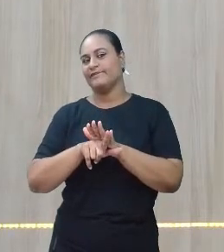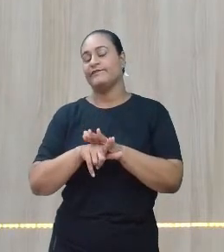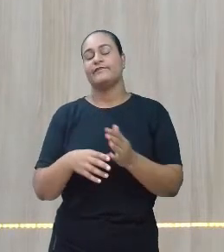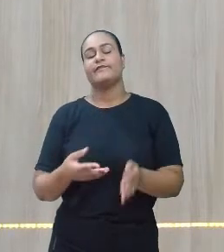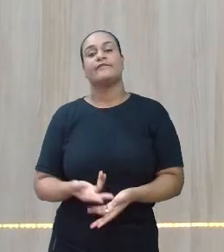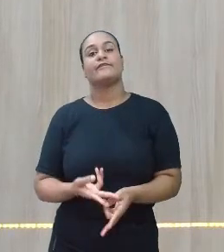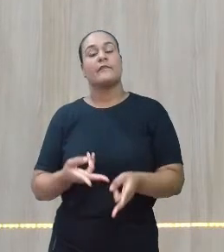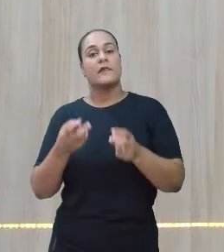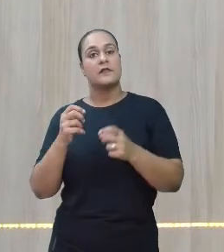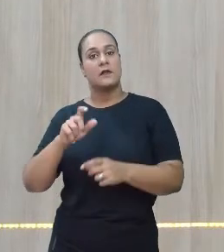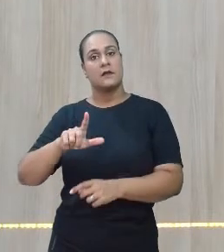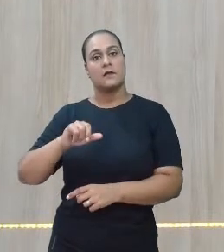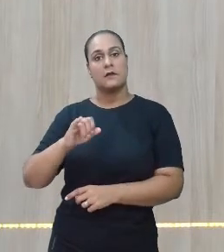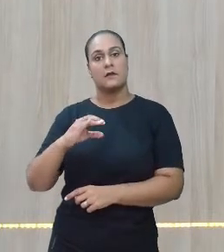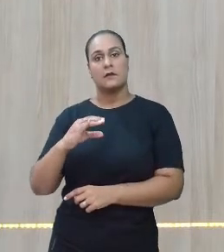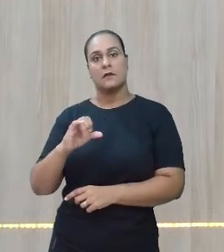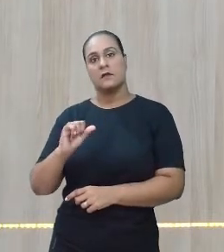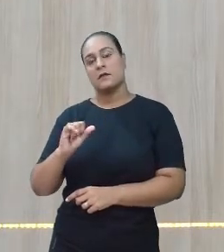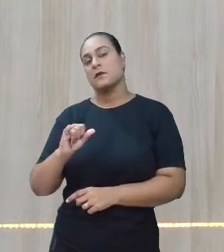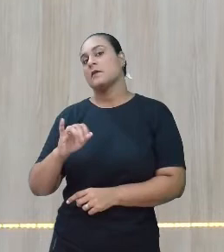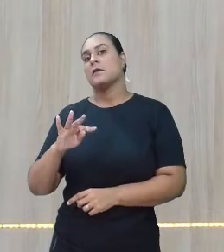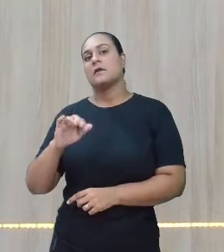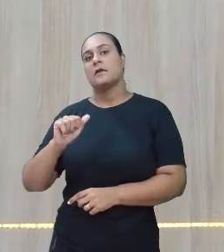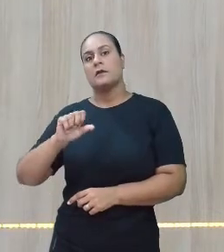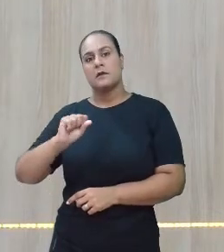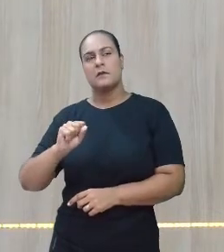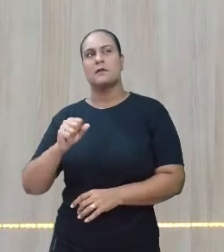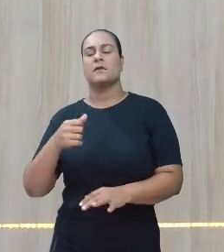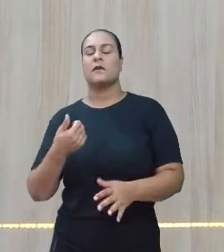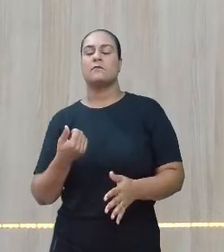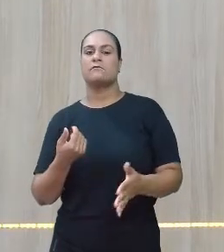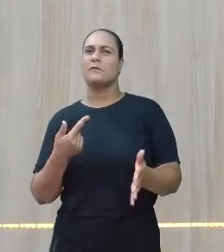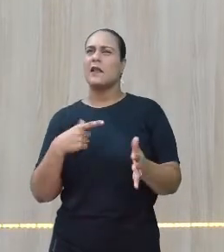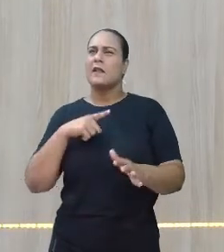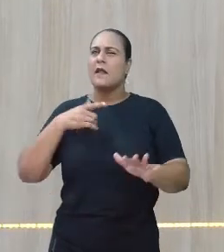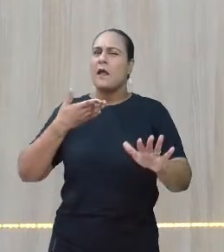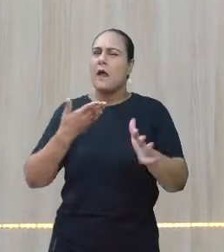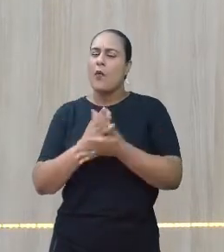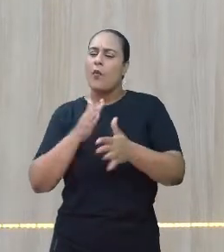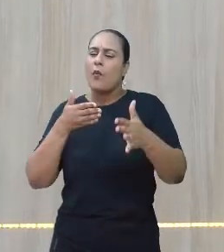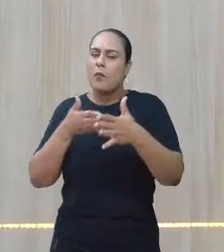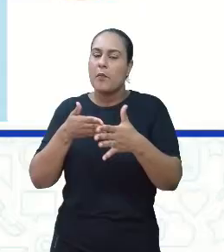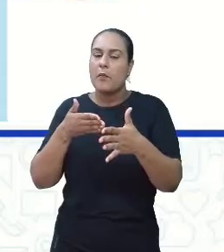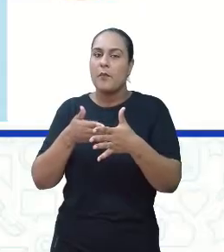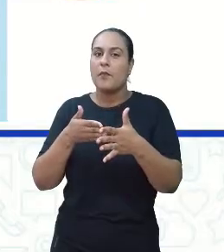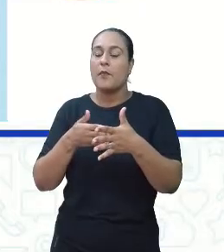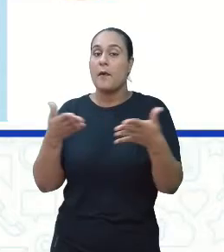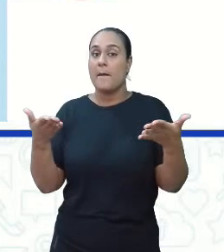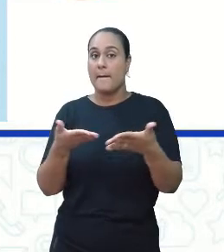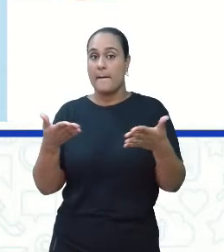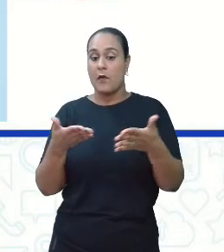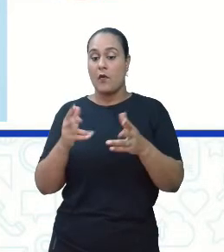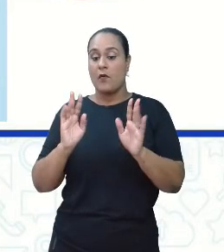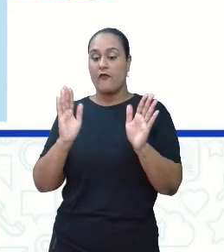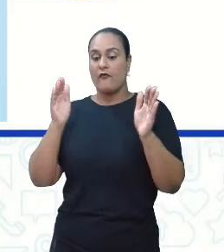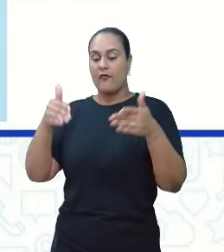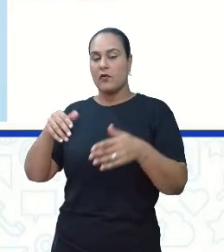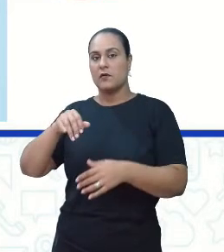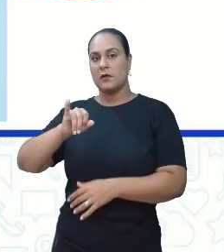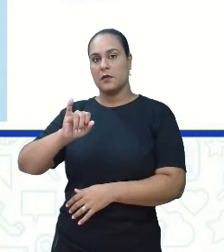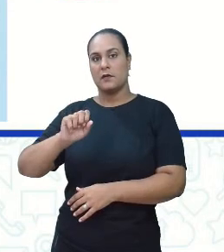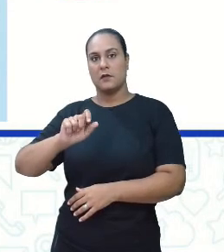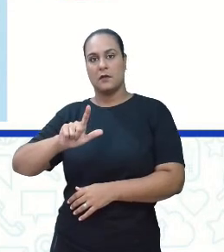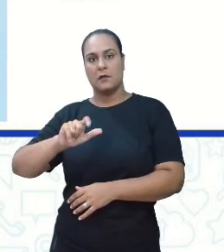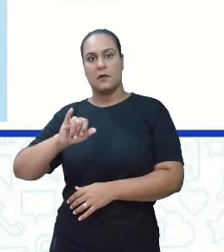aí nós vemos primeiro as lícitas, né? Mesmo mostrando algumas restrições, mas agora a gente está falando das ilícitas. E nós vamos